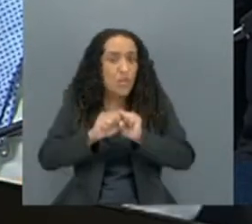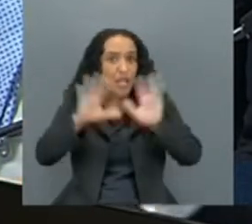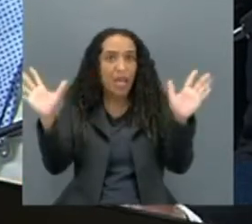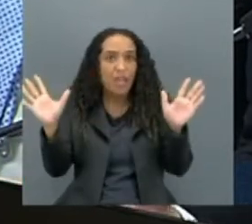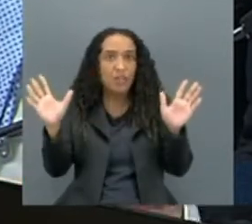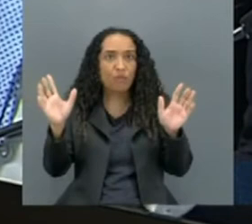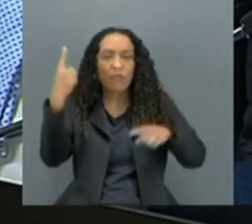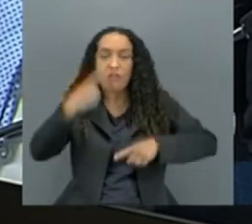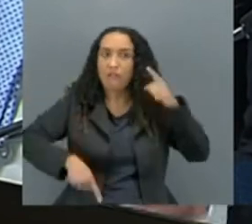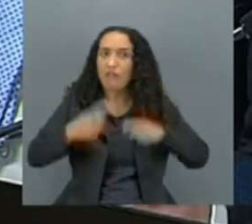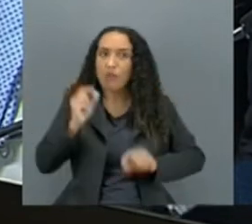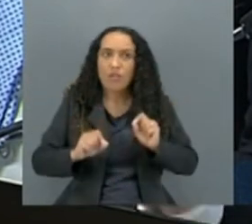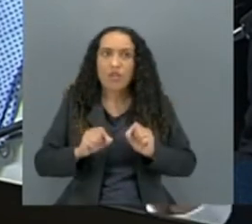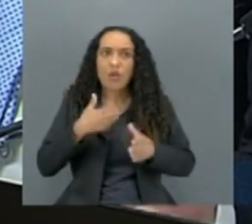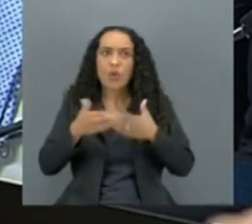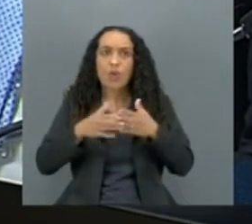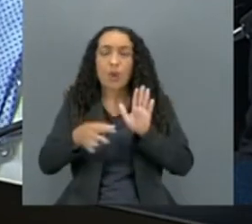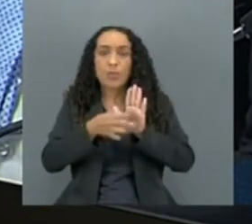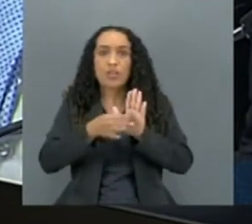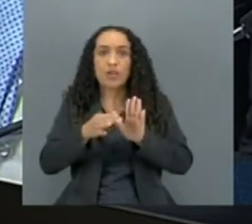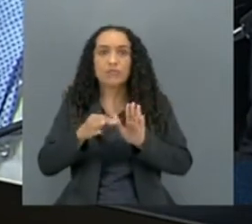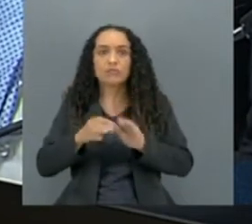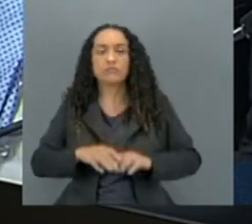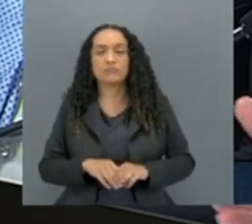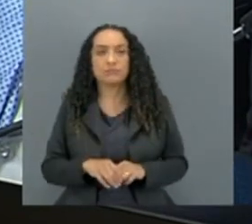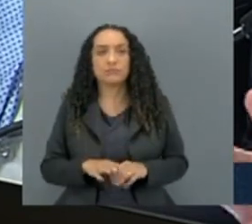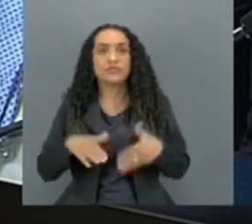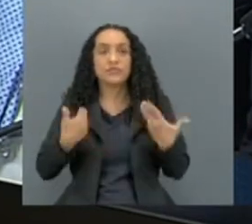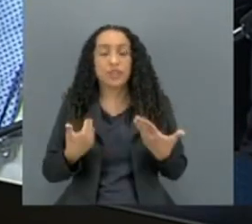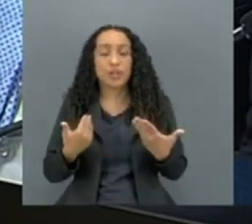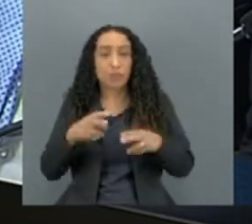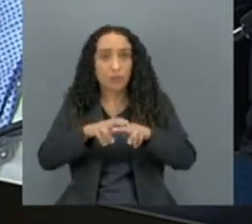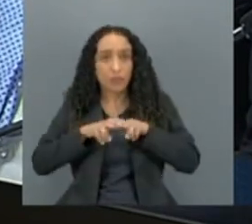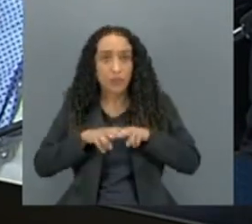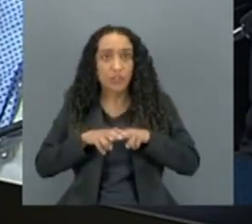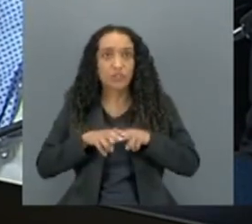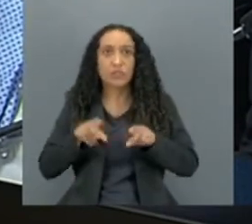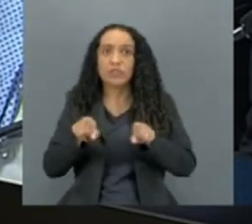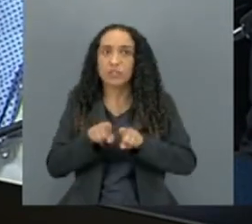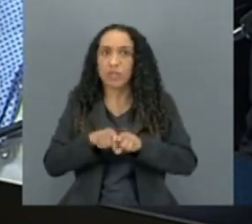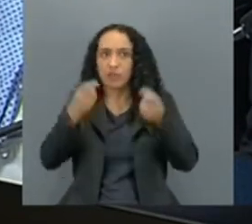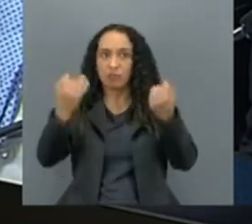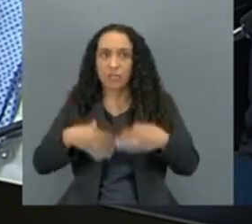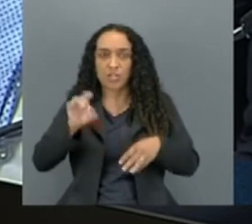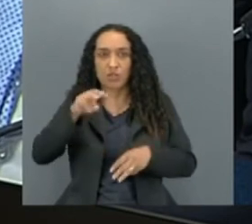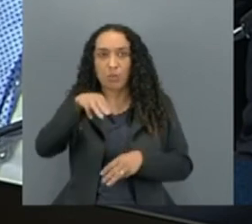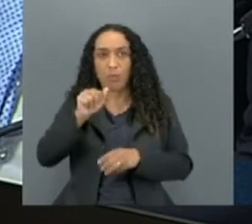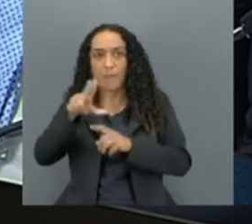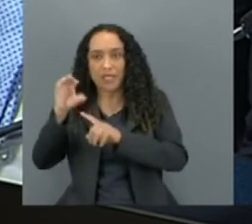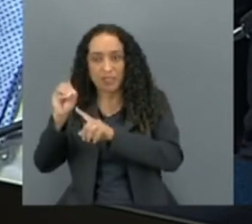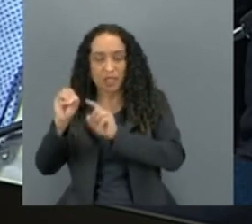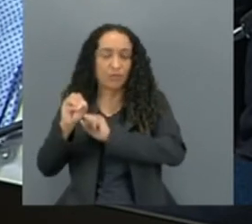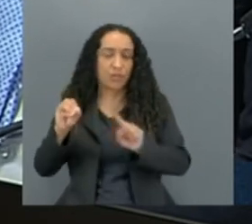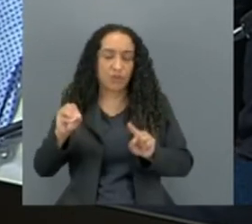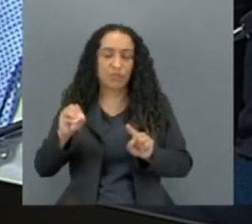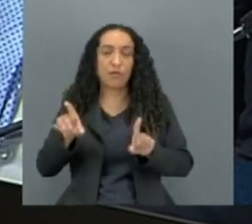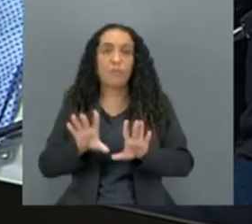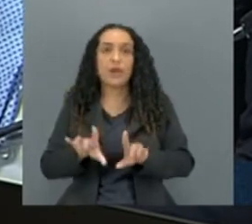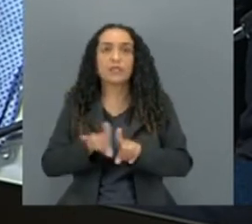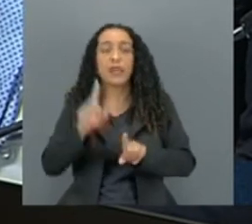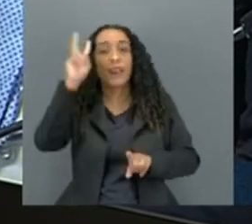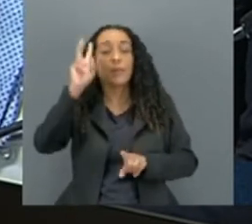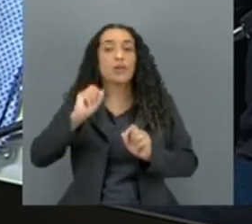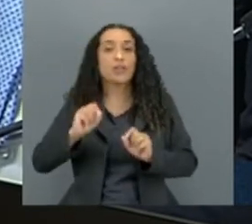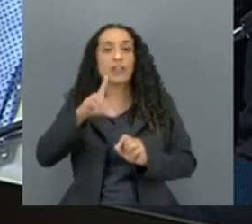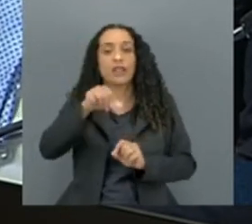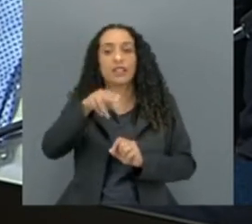e civil e penalmente por quaisquer opiniões, palavras e votos. Então, diante disso, e não vou falar só do Marcel Van Hatten, senhor ministro, mas lembrá-los